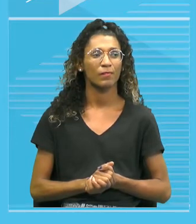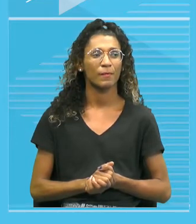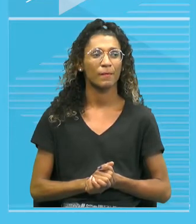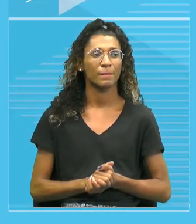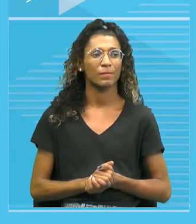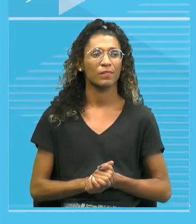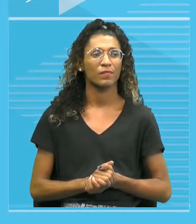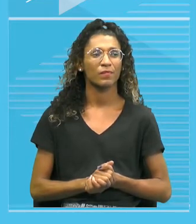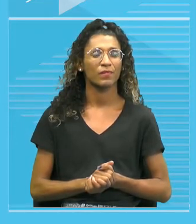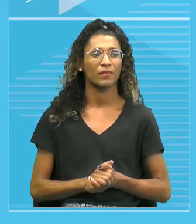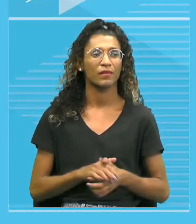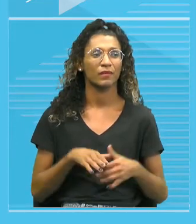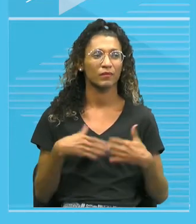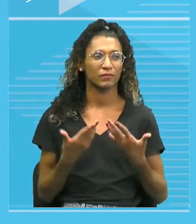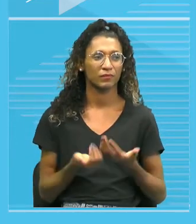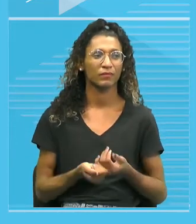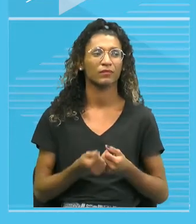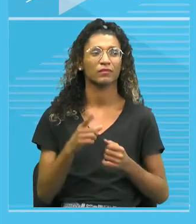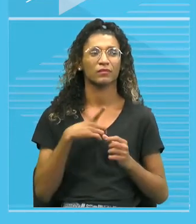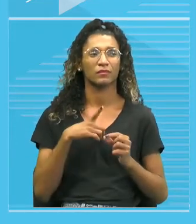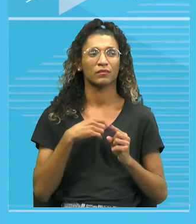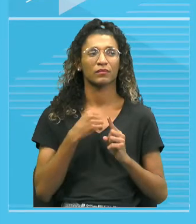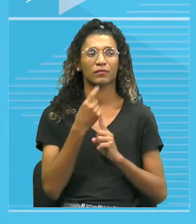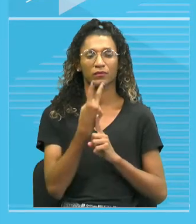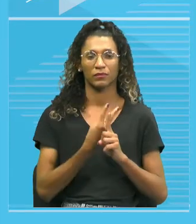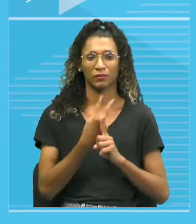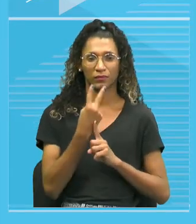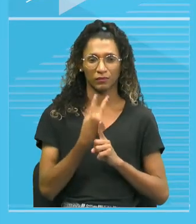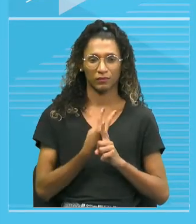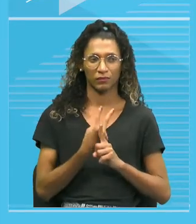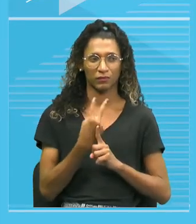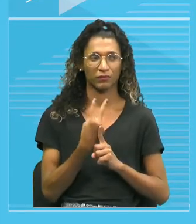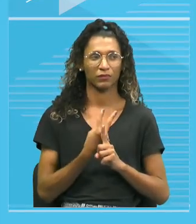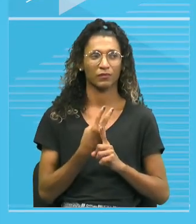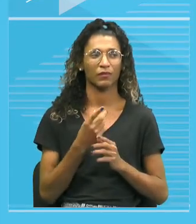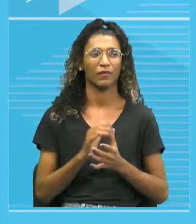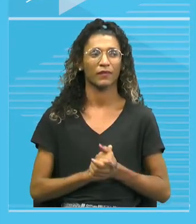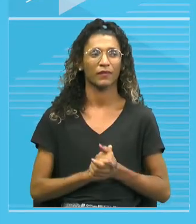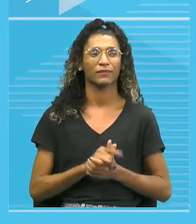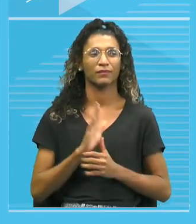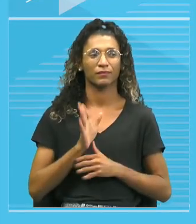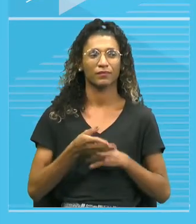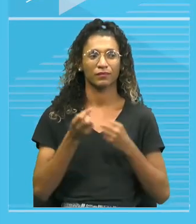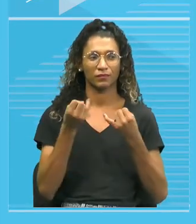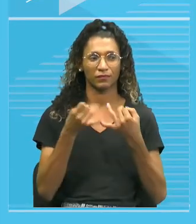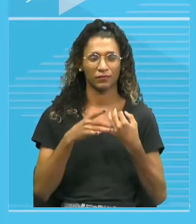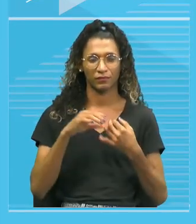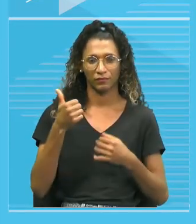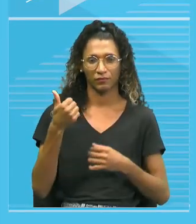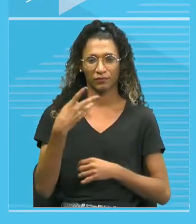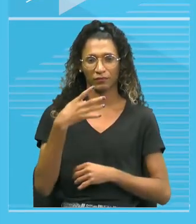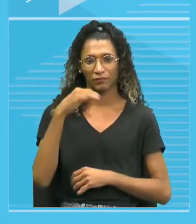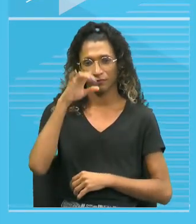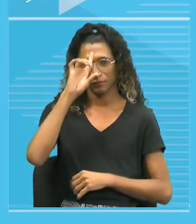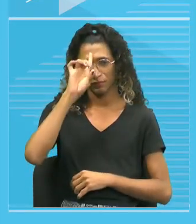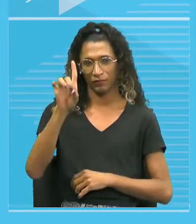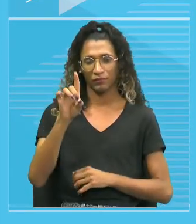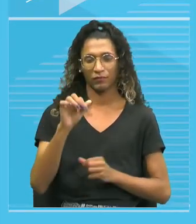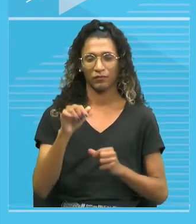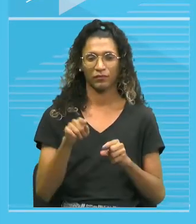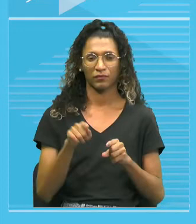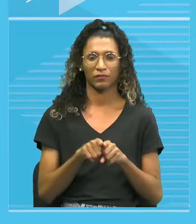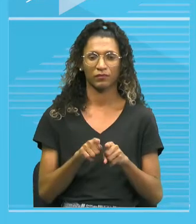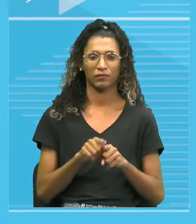Manifestam-se em no máximo 2 meses, no caso dos seres humanos. Falei aí de 14 dias para os casos mais elevados. Eritrema